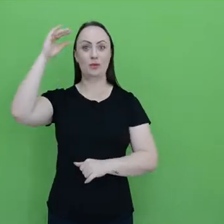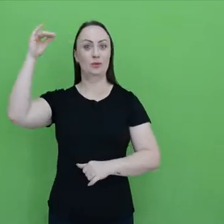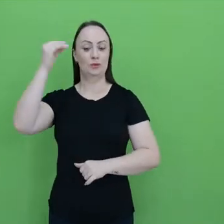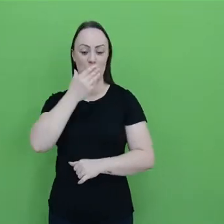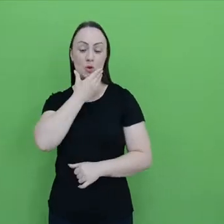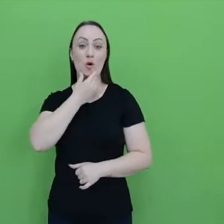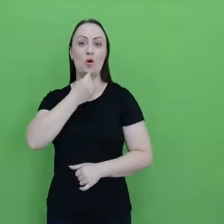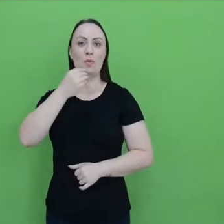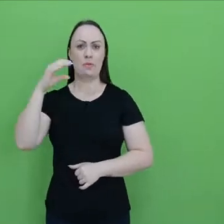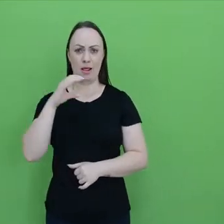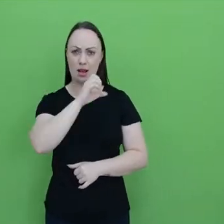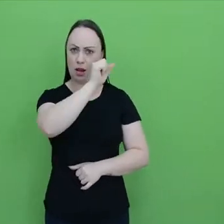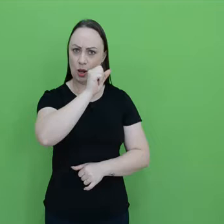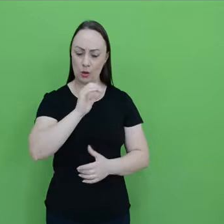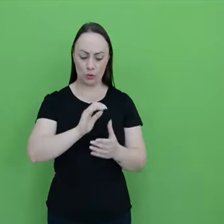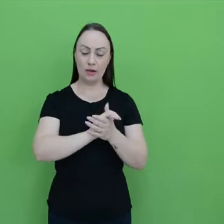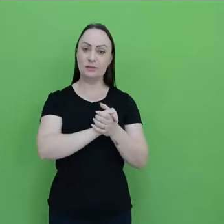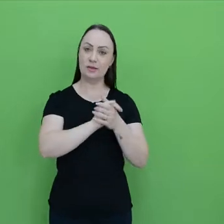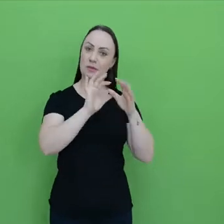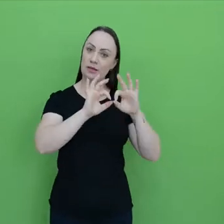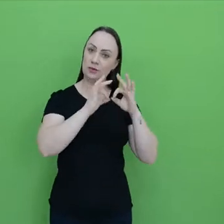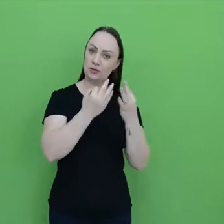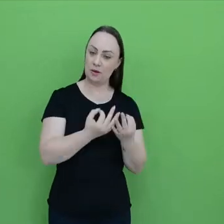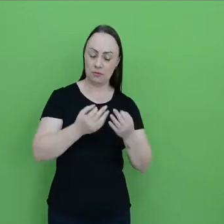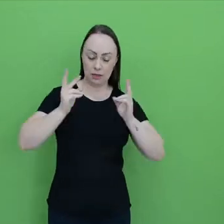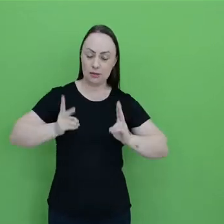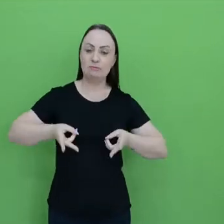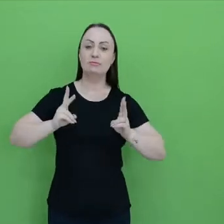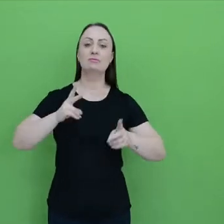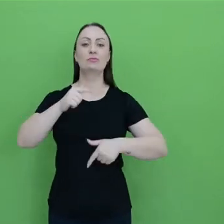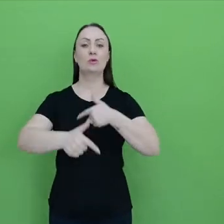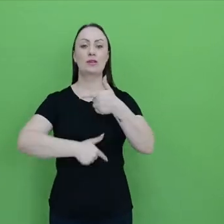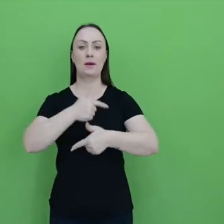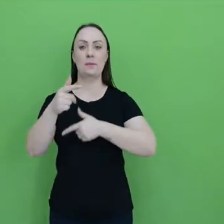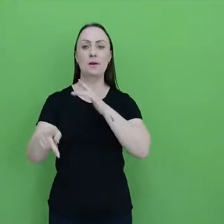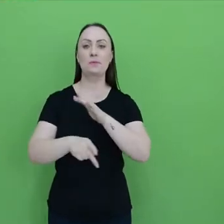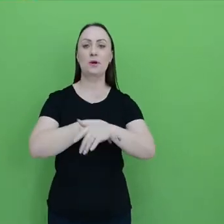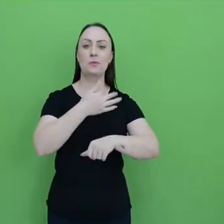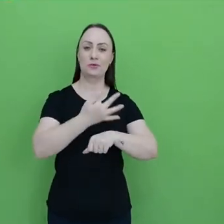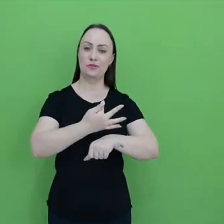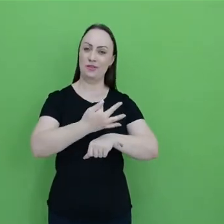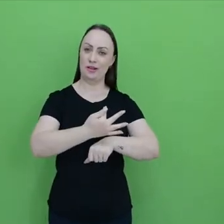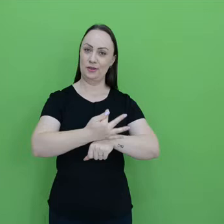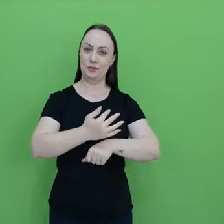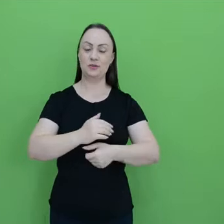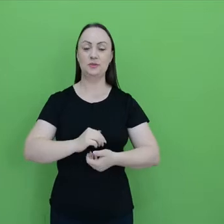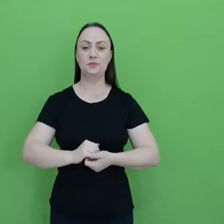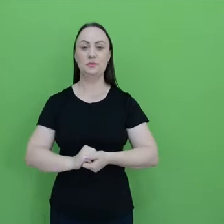o casamento, a família, a manutenção do trabalho com metais. Mãos de Márcio tocando